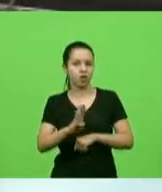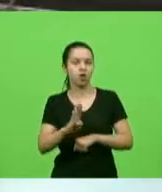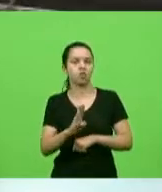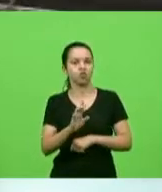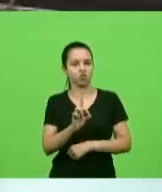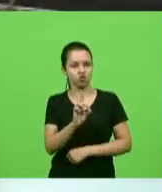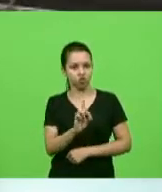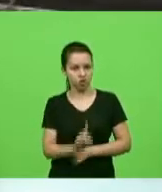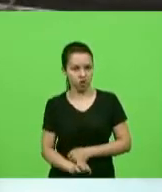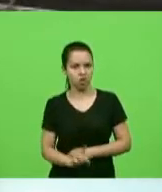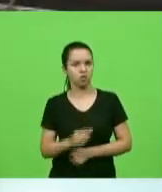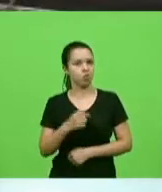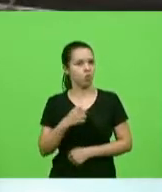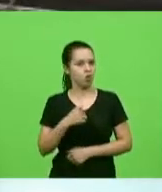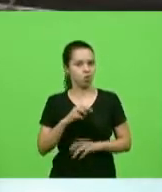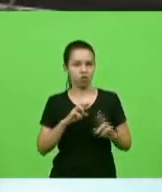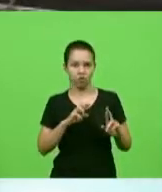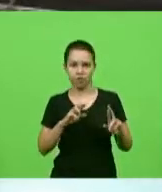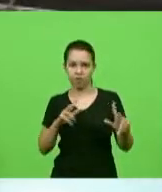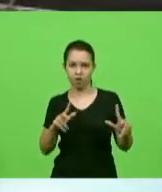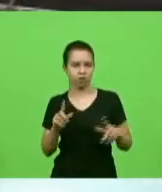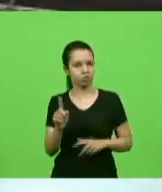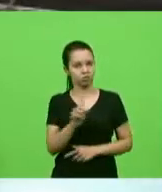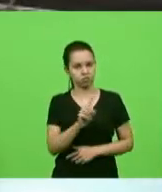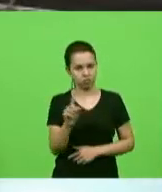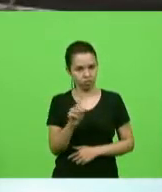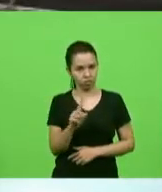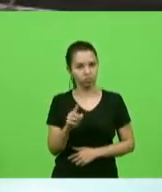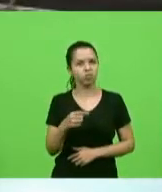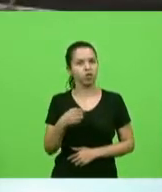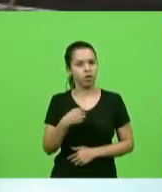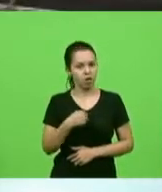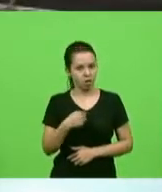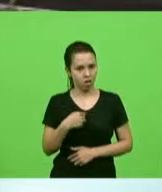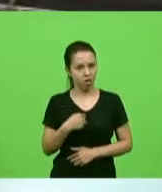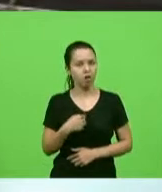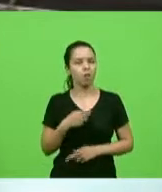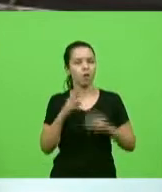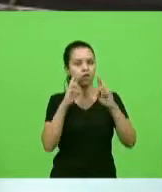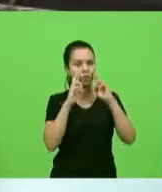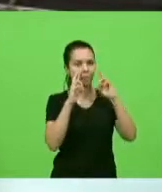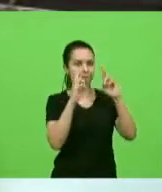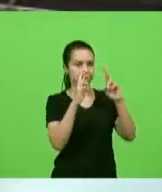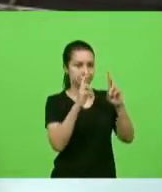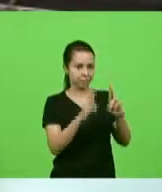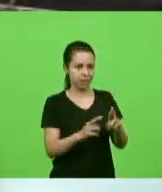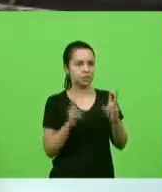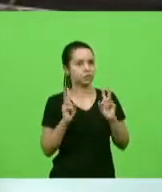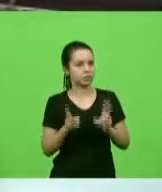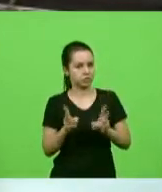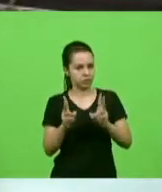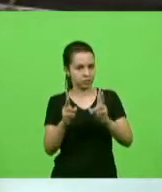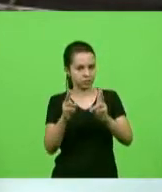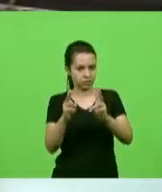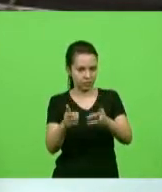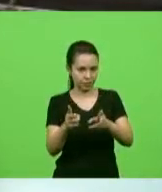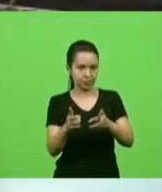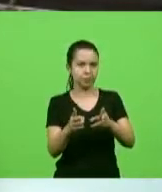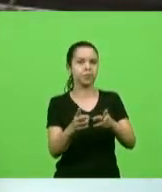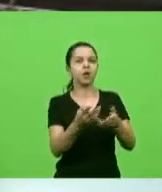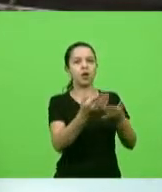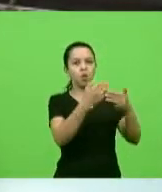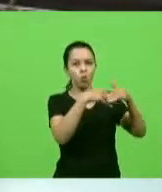não poderia agir de outra forma. Desta maneira, sempre respeitei os autos e